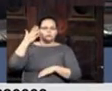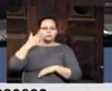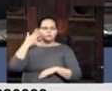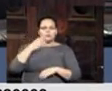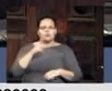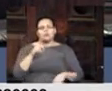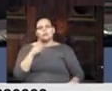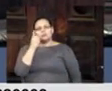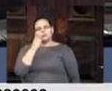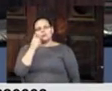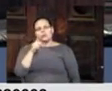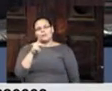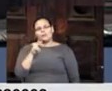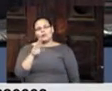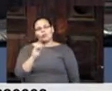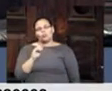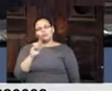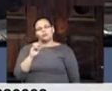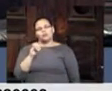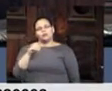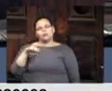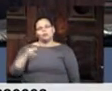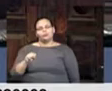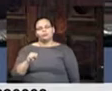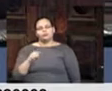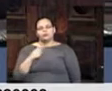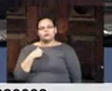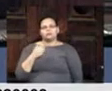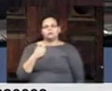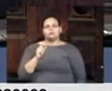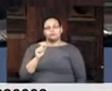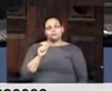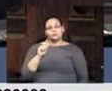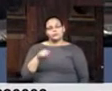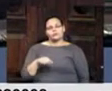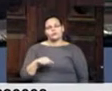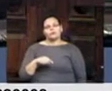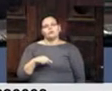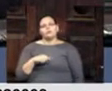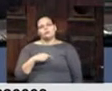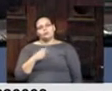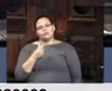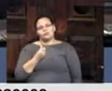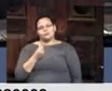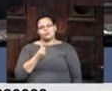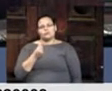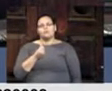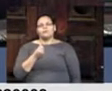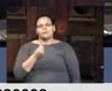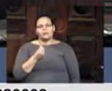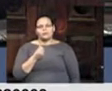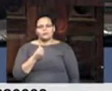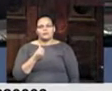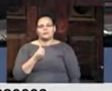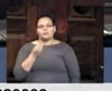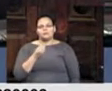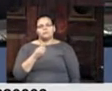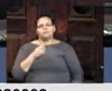Ramos, mas não queria deixar passar sob silêncio o centenário de um dos maiores homens